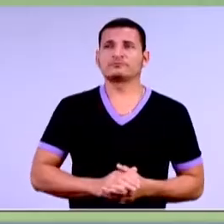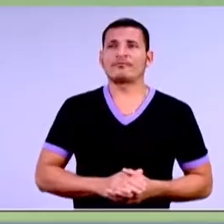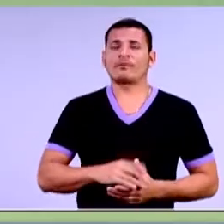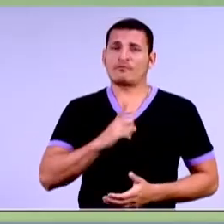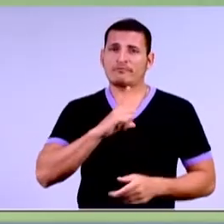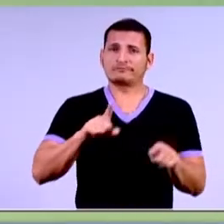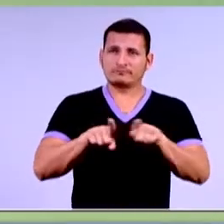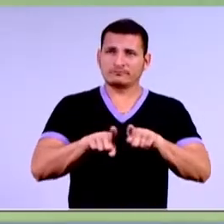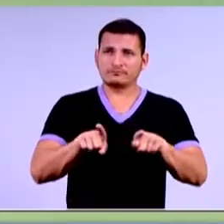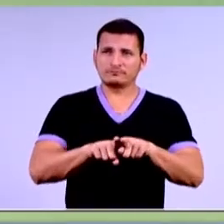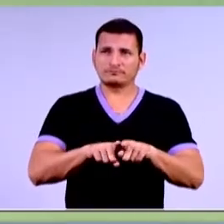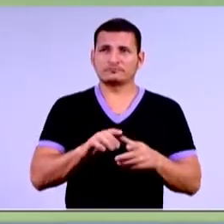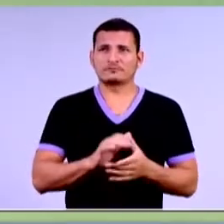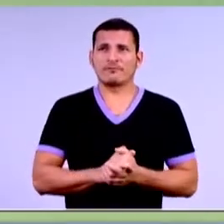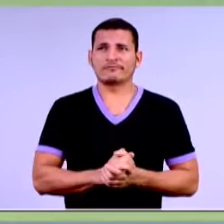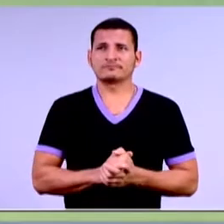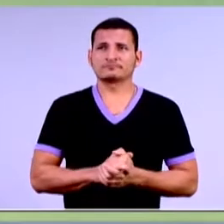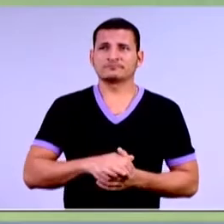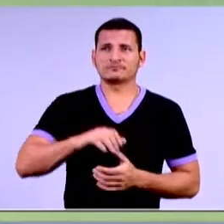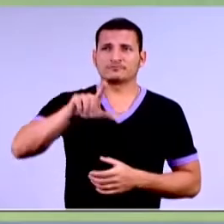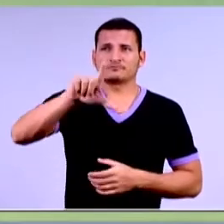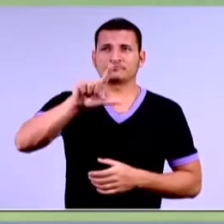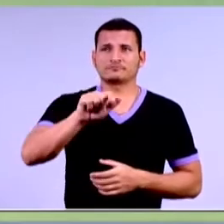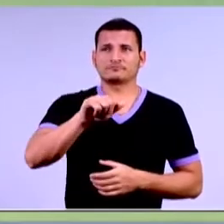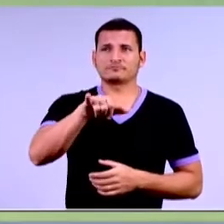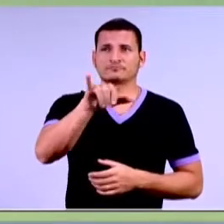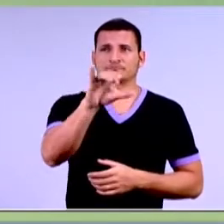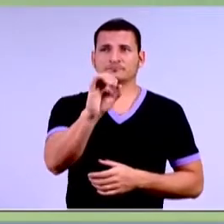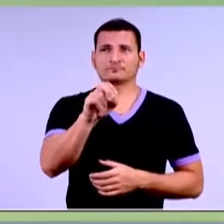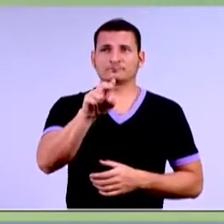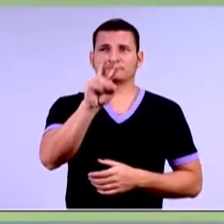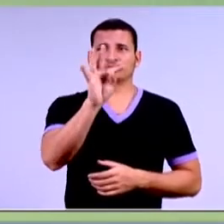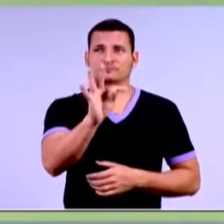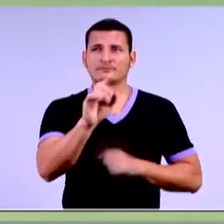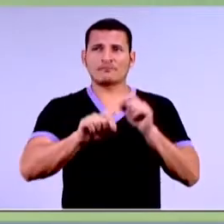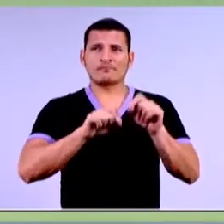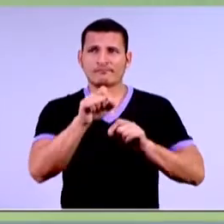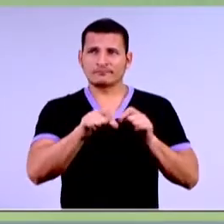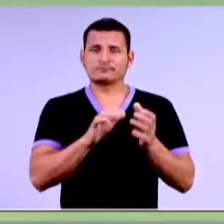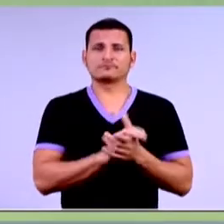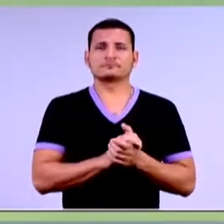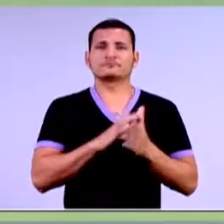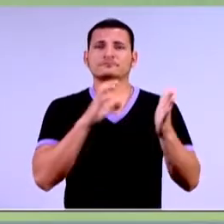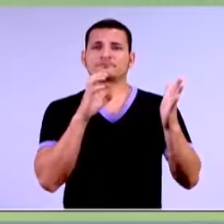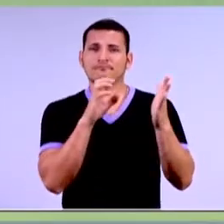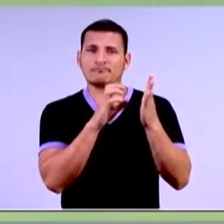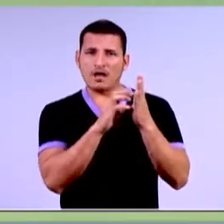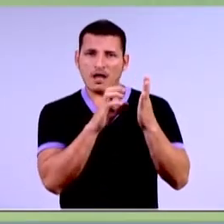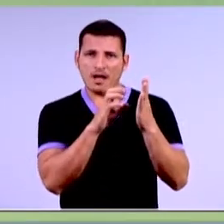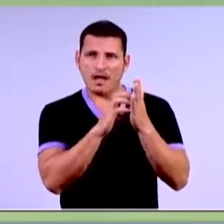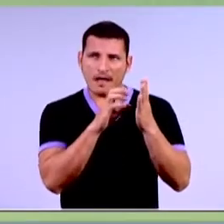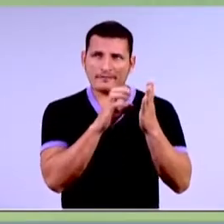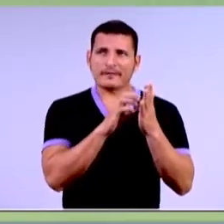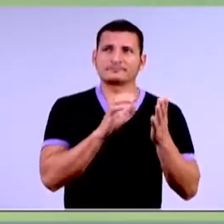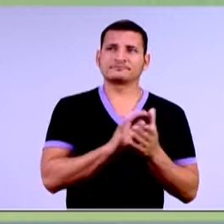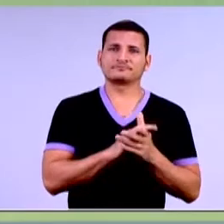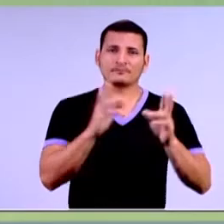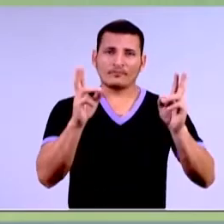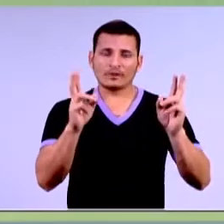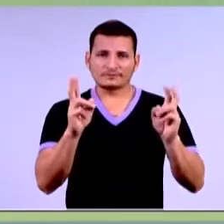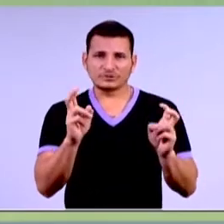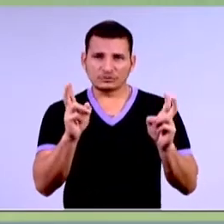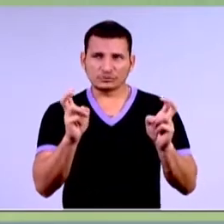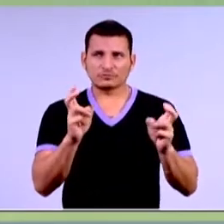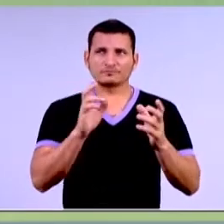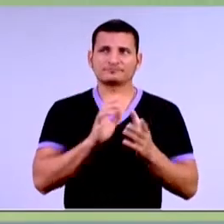o layout que faz parte do layout marcas tipográficas títulos ou